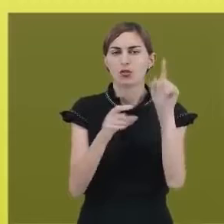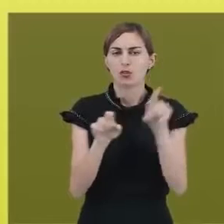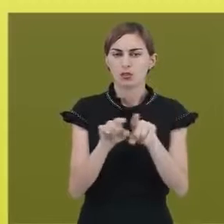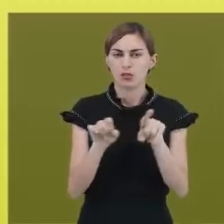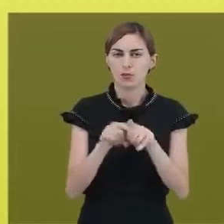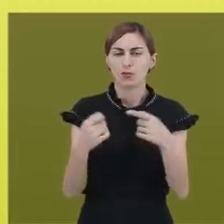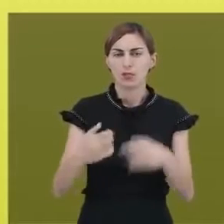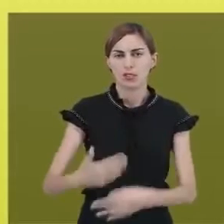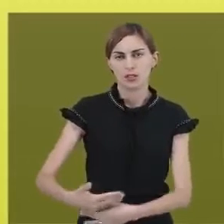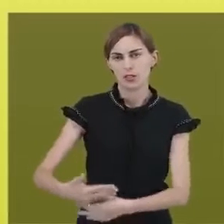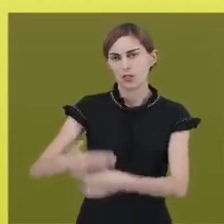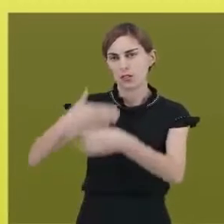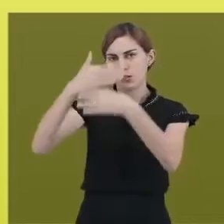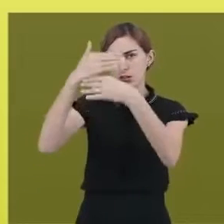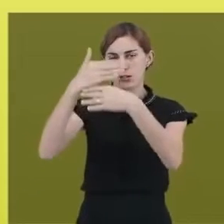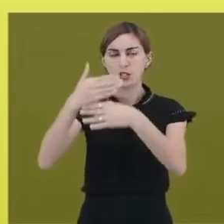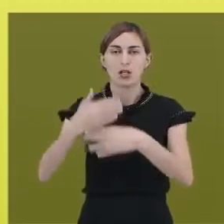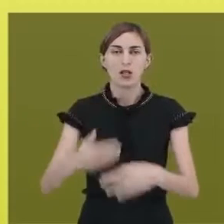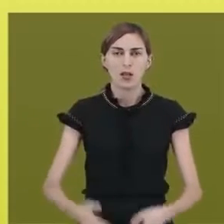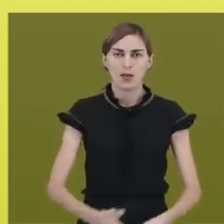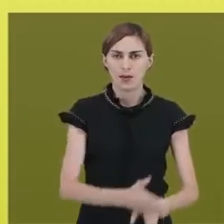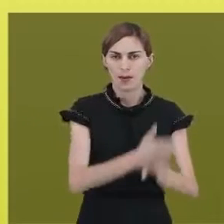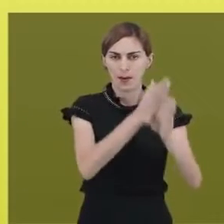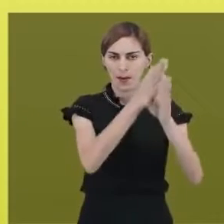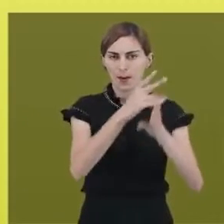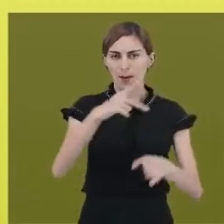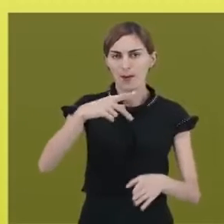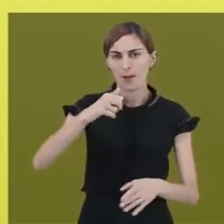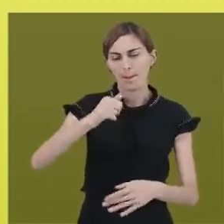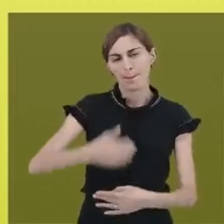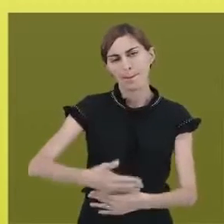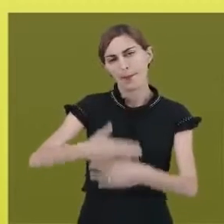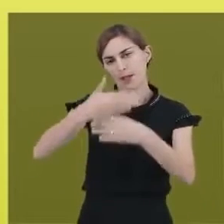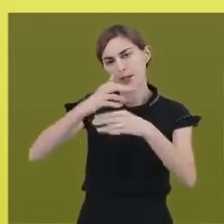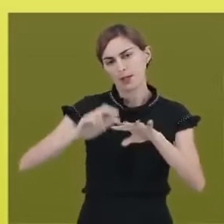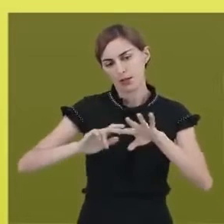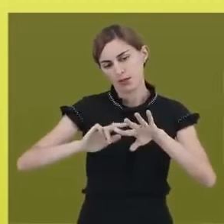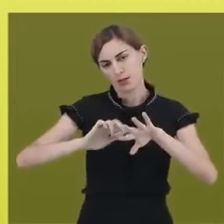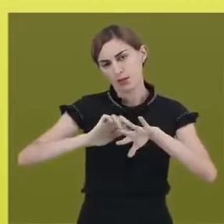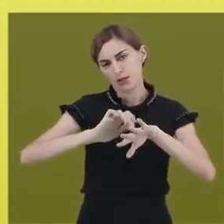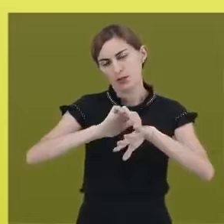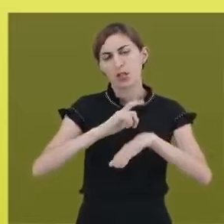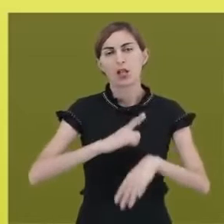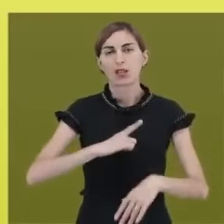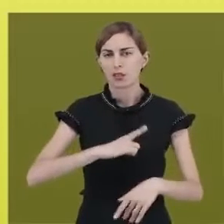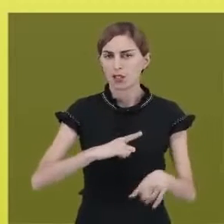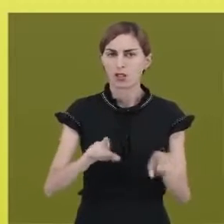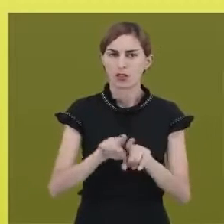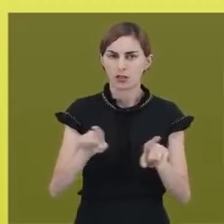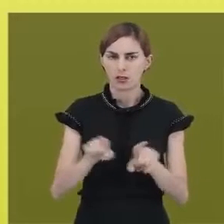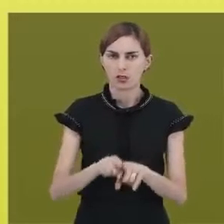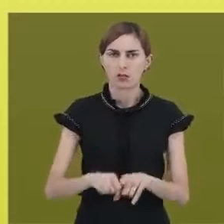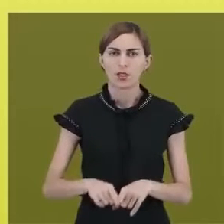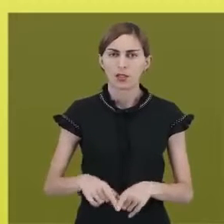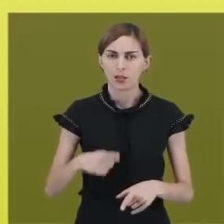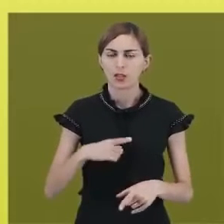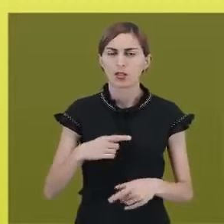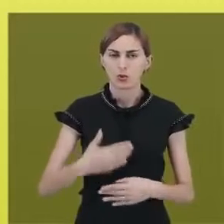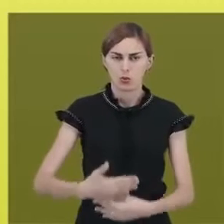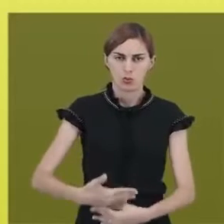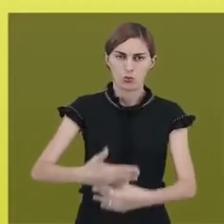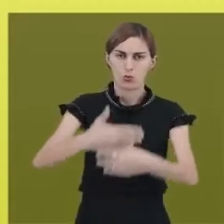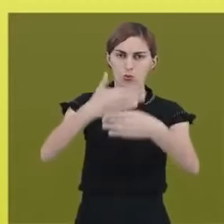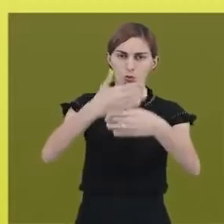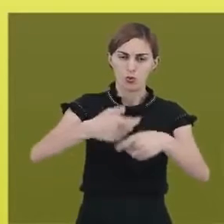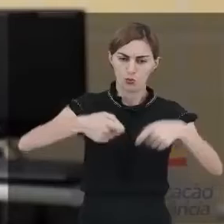que as paredes das escadas, ela também tem que ser incombustível. As paredes também têm que ter uma condição de que dê